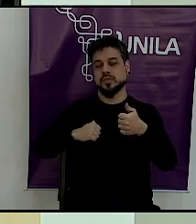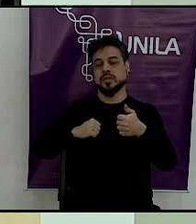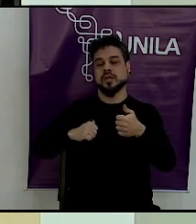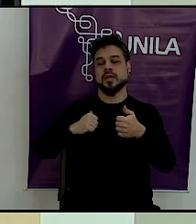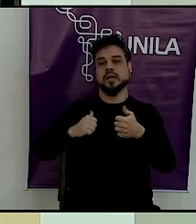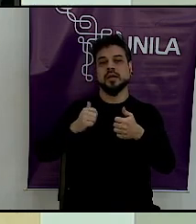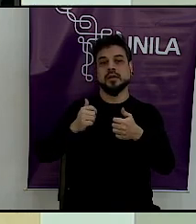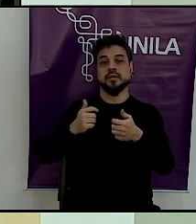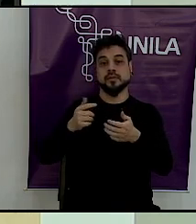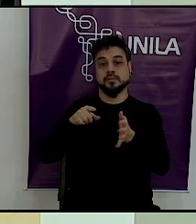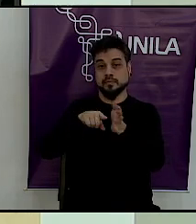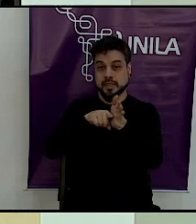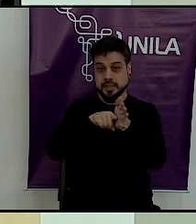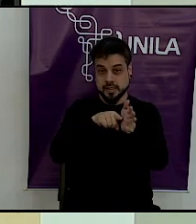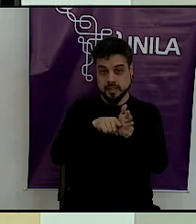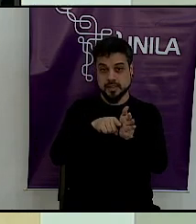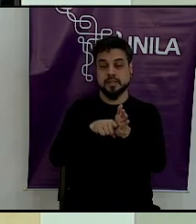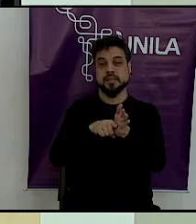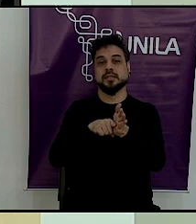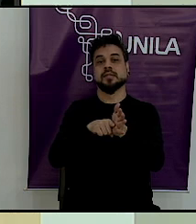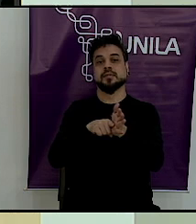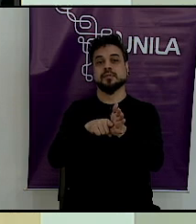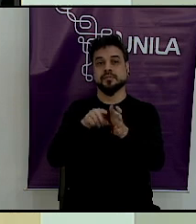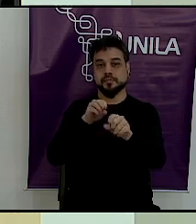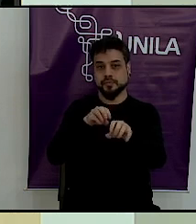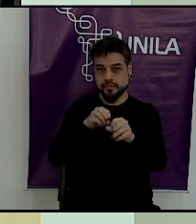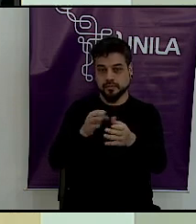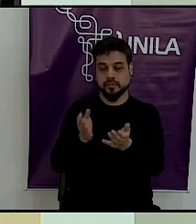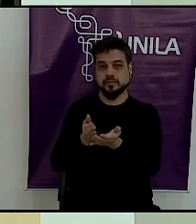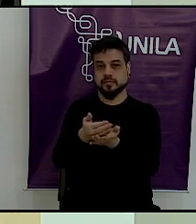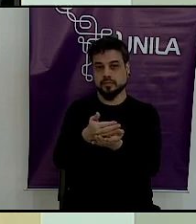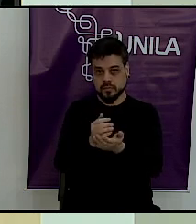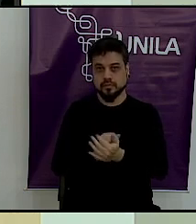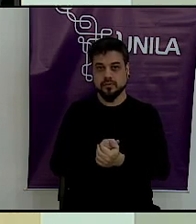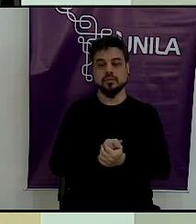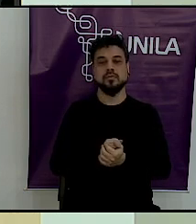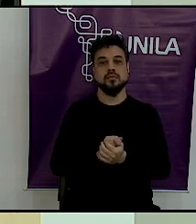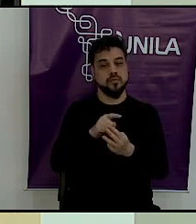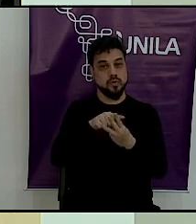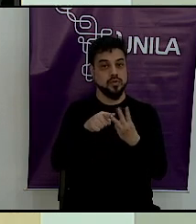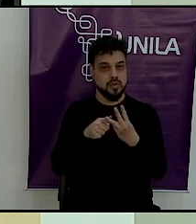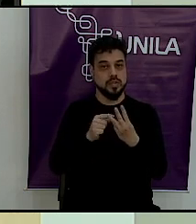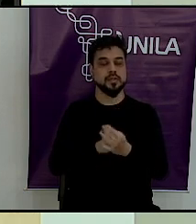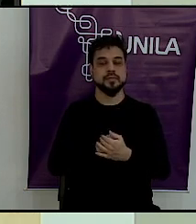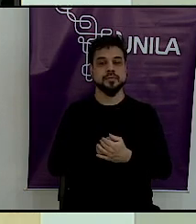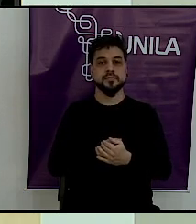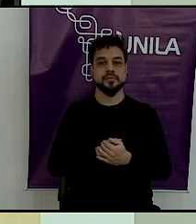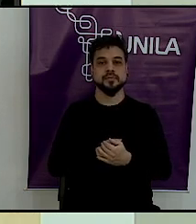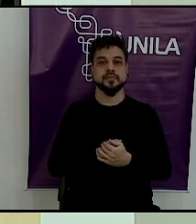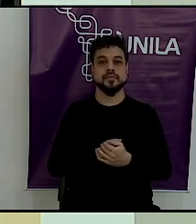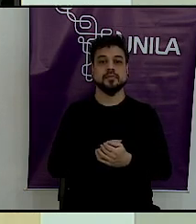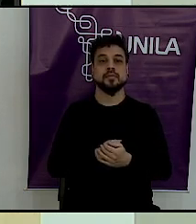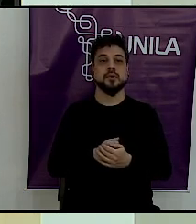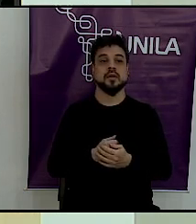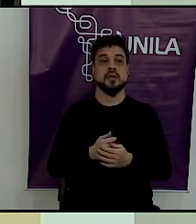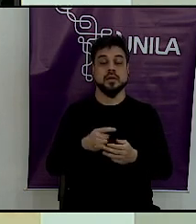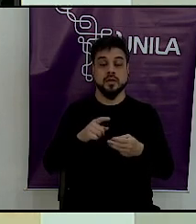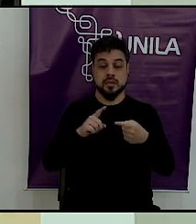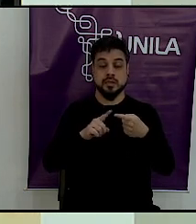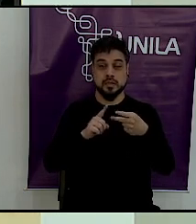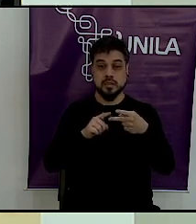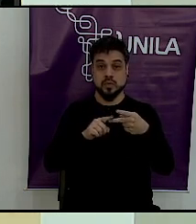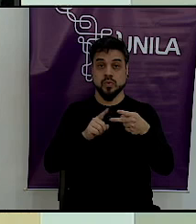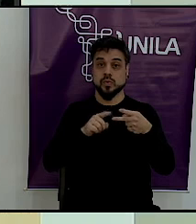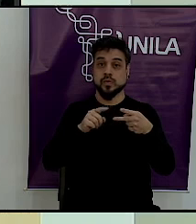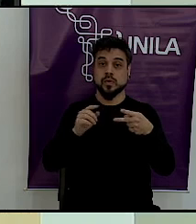possível, ampliar o número de bolsas, tanto de ensino, pesquisa quanto extensão. Uma segunda ação importante, a